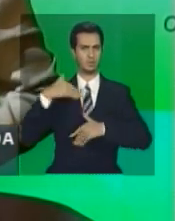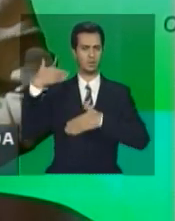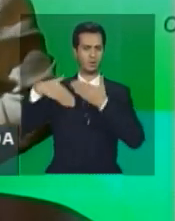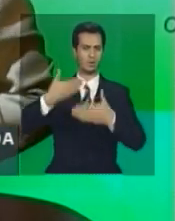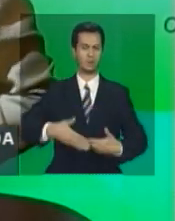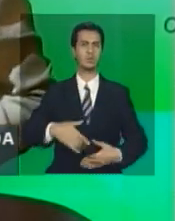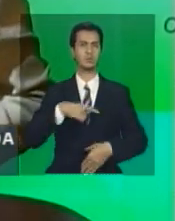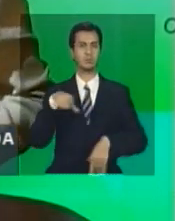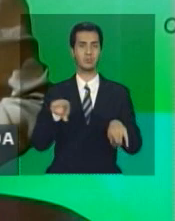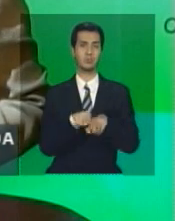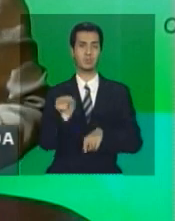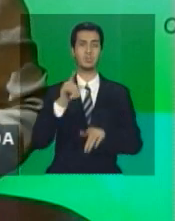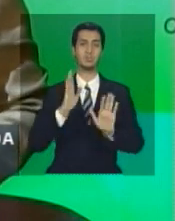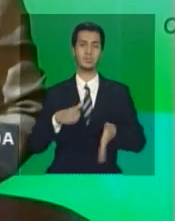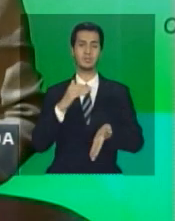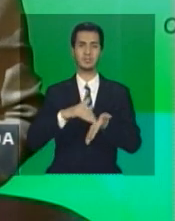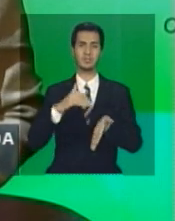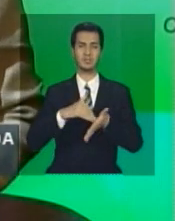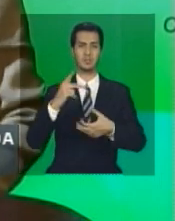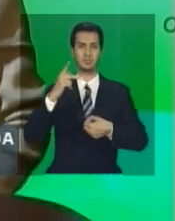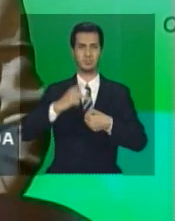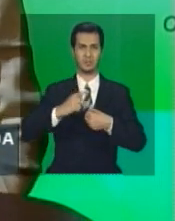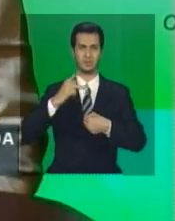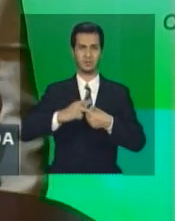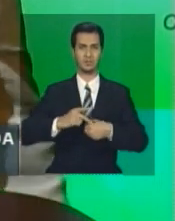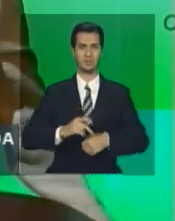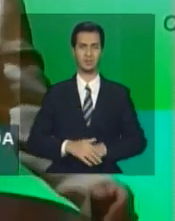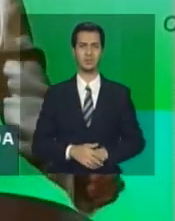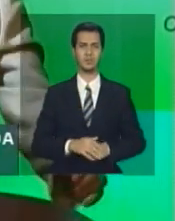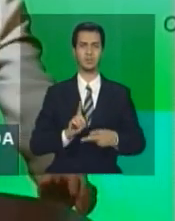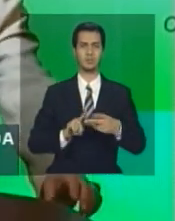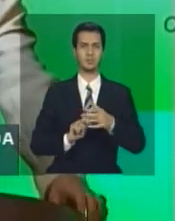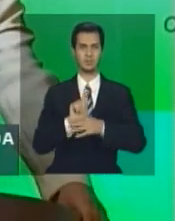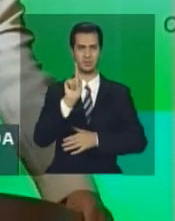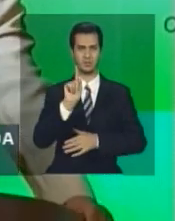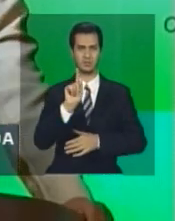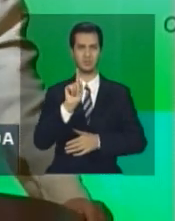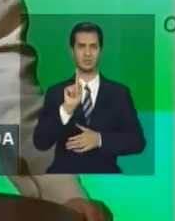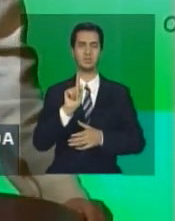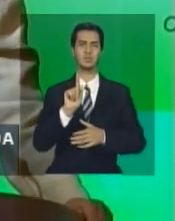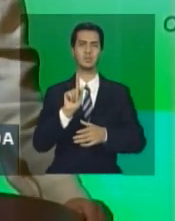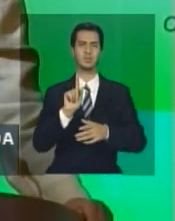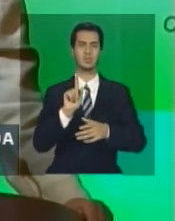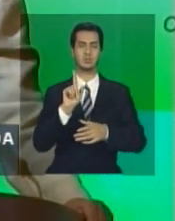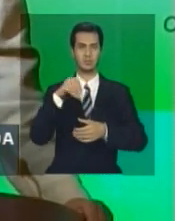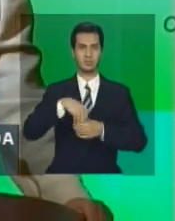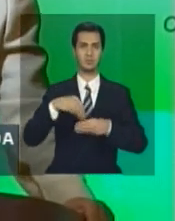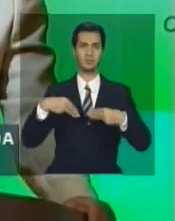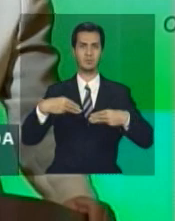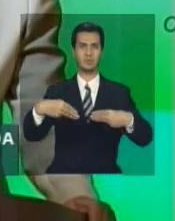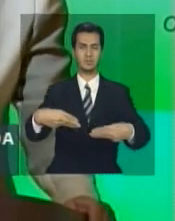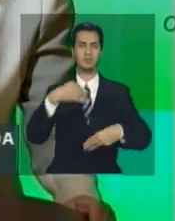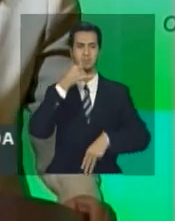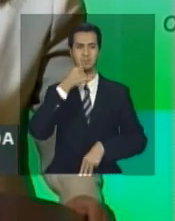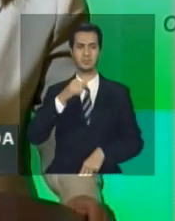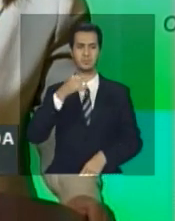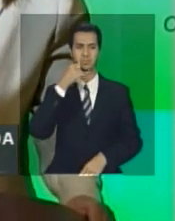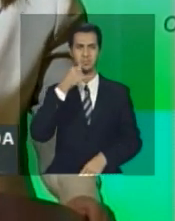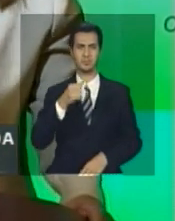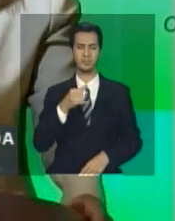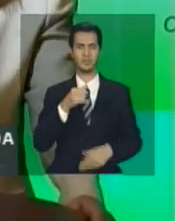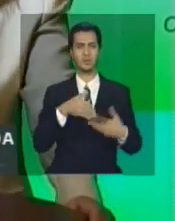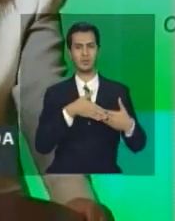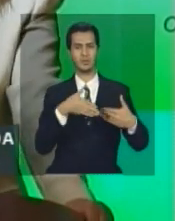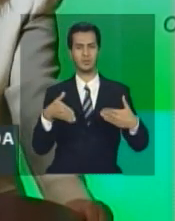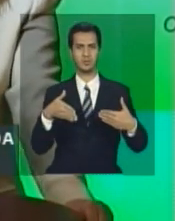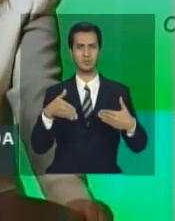a função de secretária de Petróleo, Gás Natural e Combustíveis Renováveis do Ministério de Minas e Energia, no